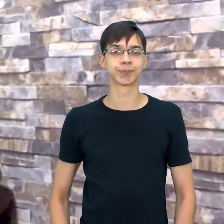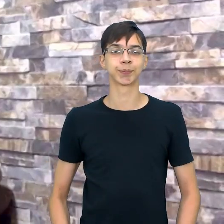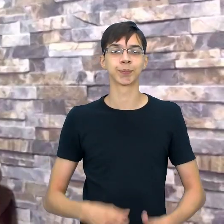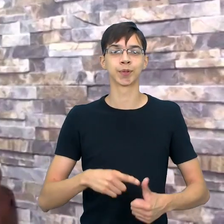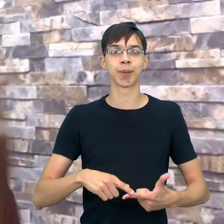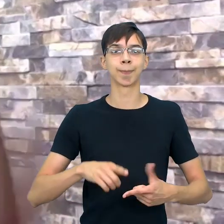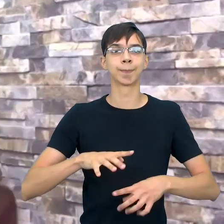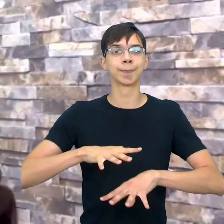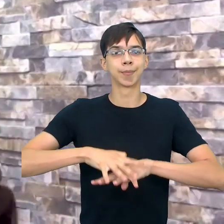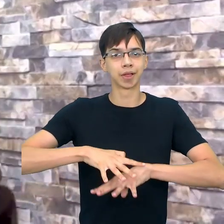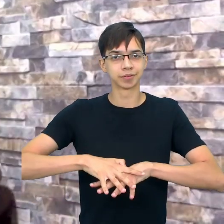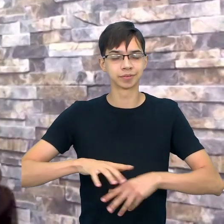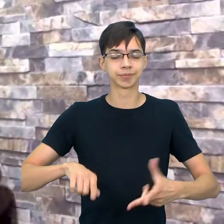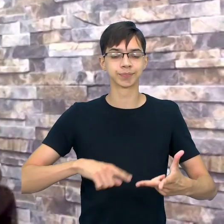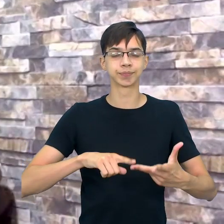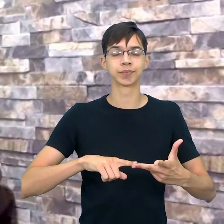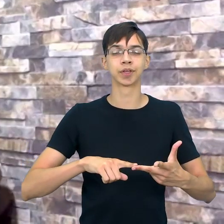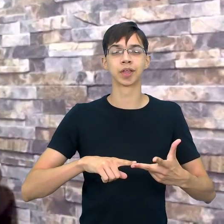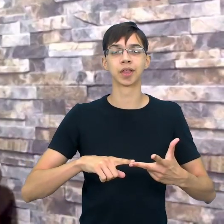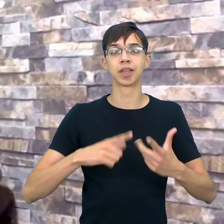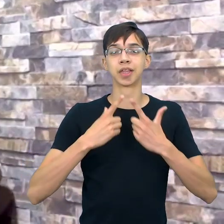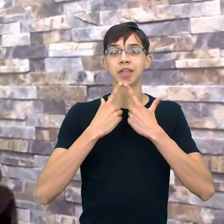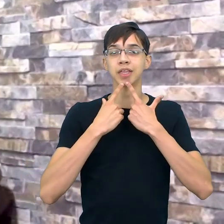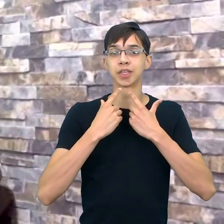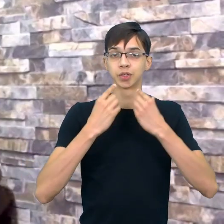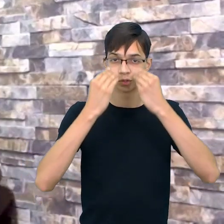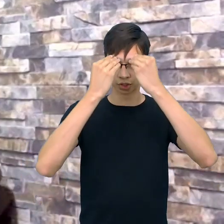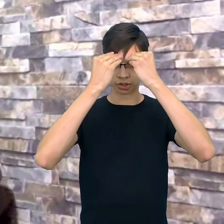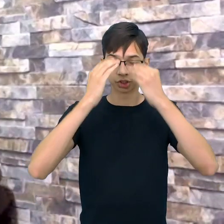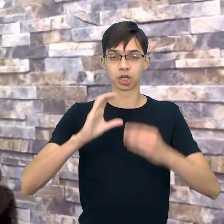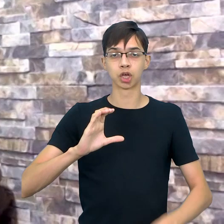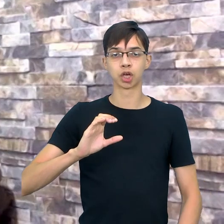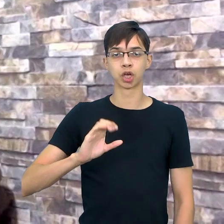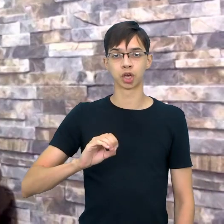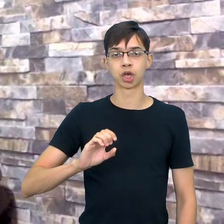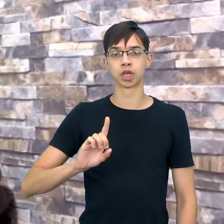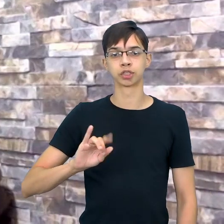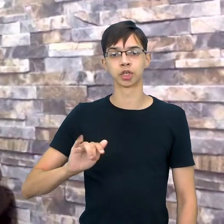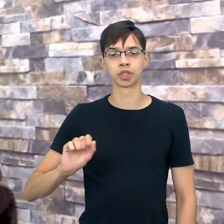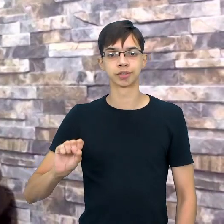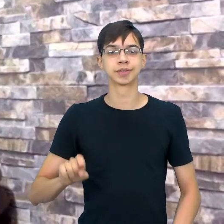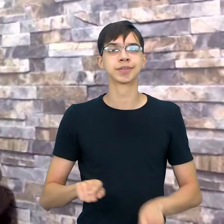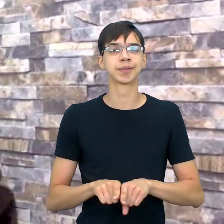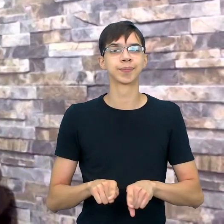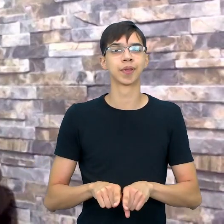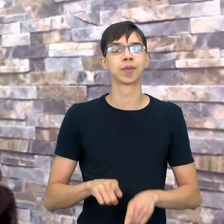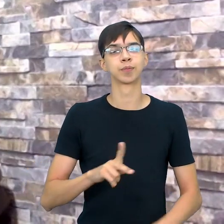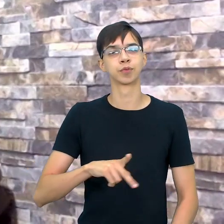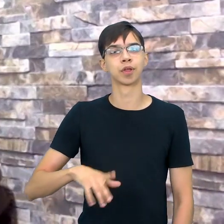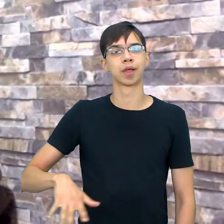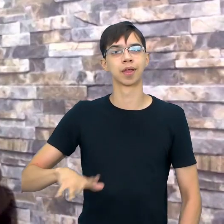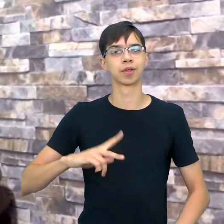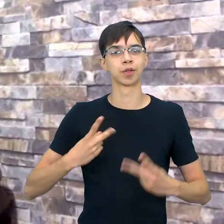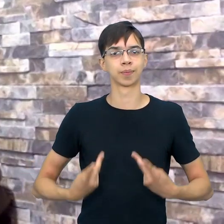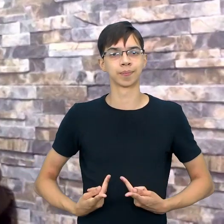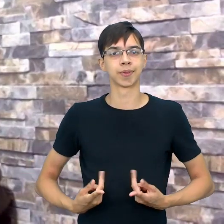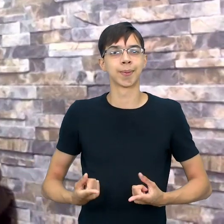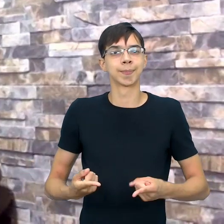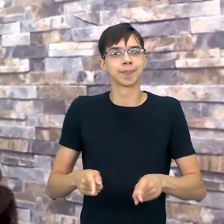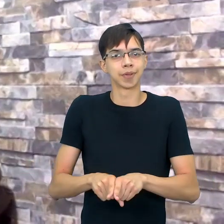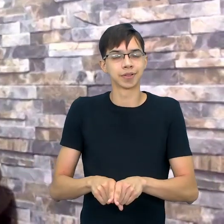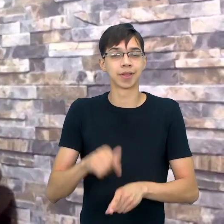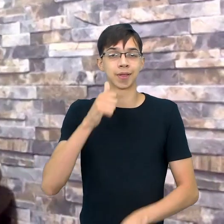e códigos, um professor da área de ciências humanas, em parceria com uma professora do departamento de didática da Unesp de